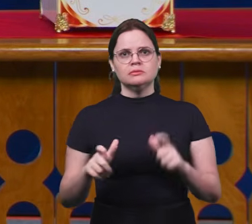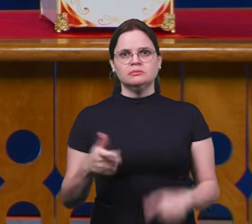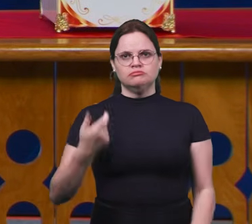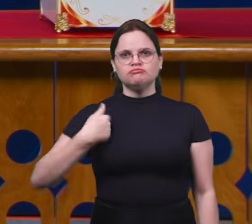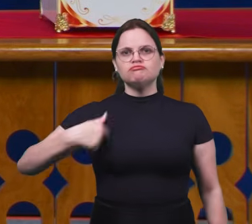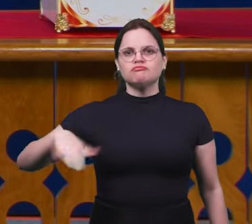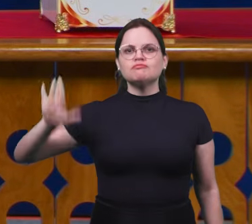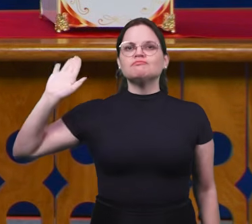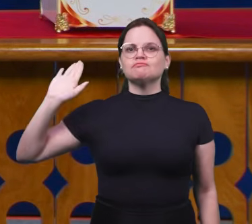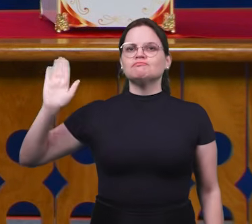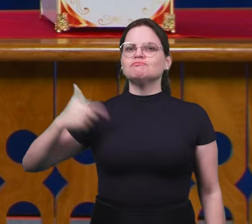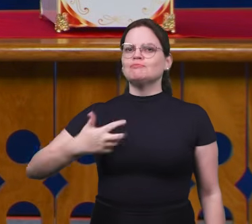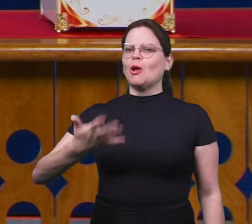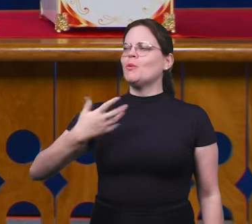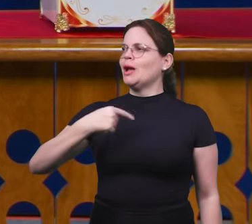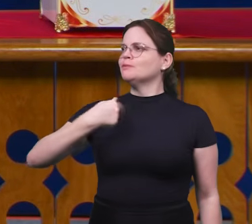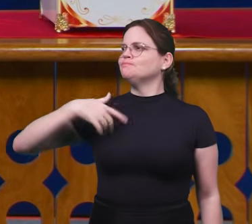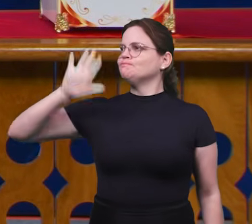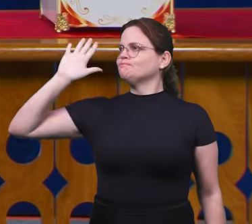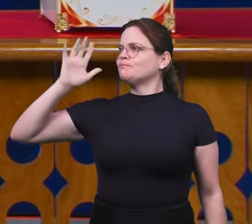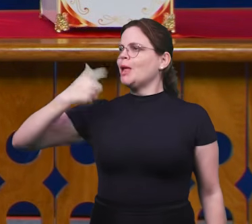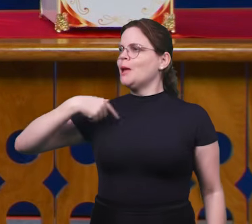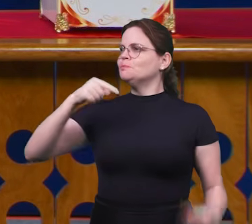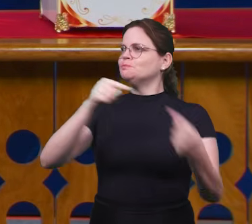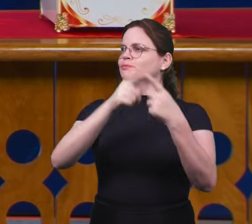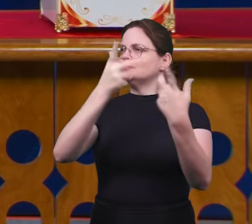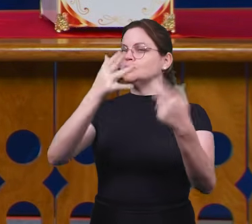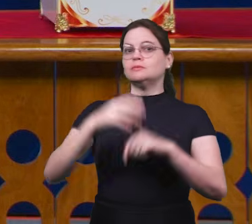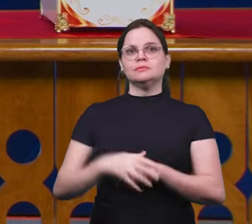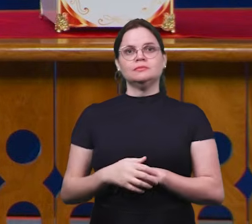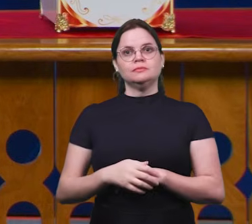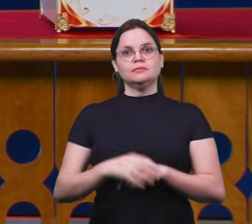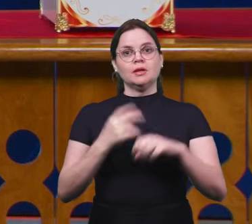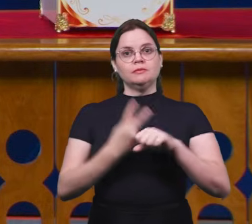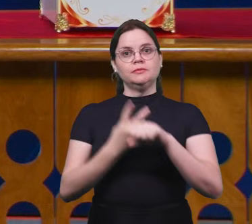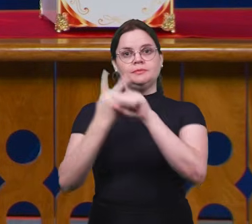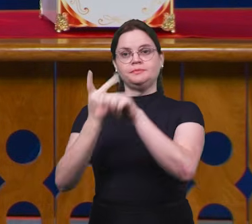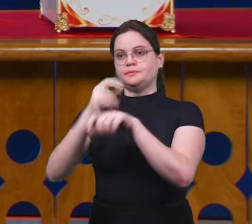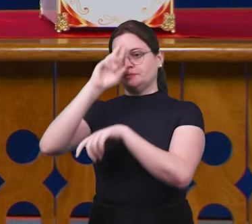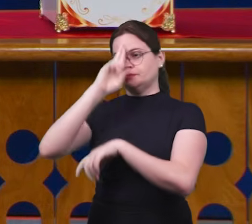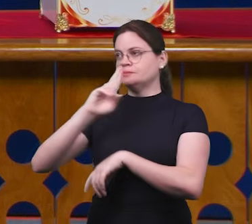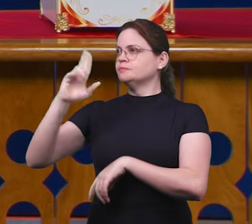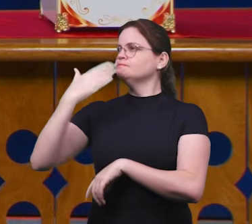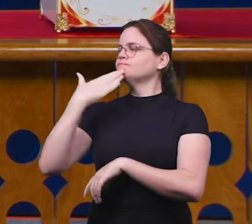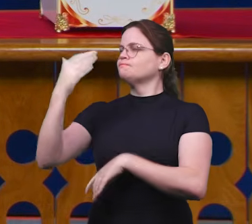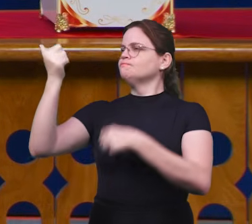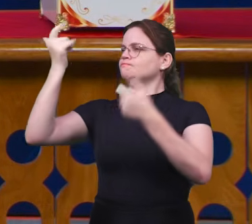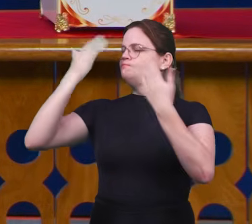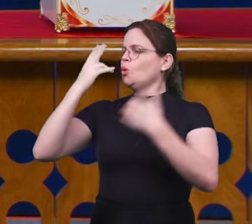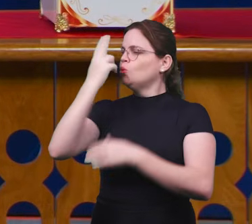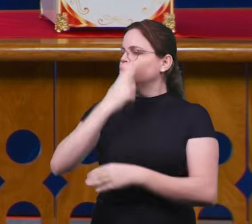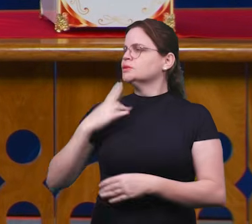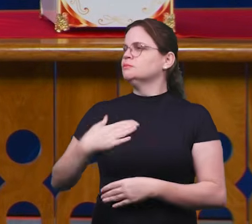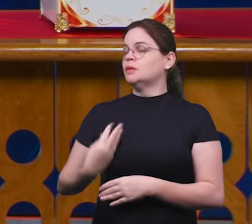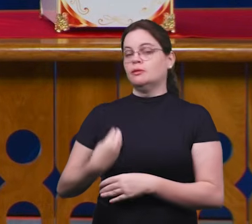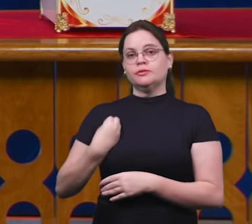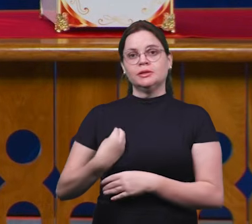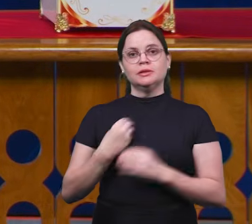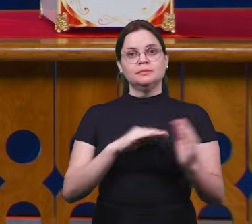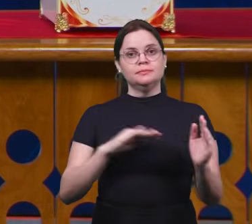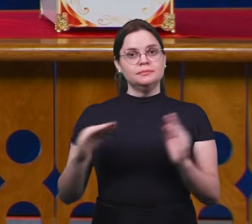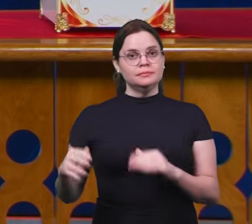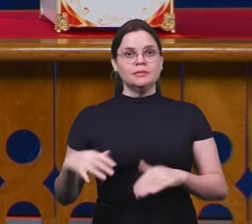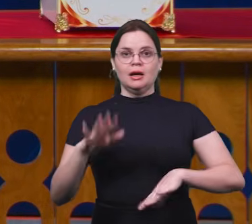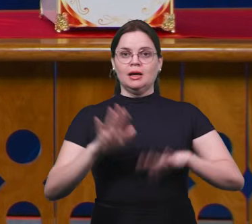eu serei este homem. E ele foi buscar do Senhor, a bênção do Senhor. Meu irmão, minha